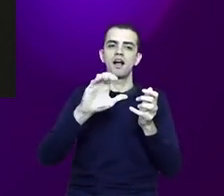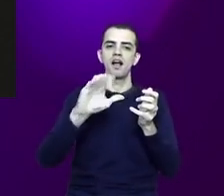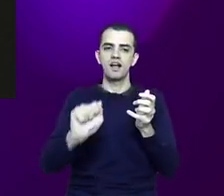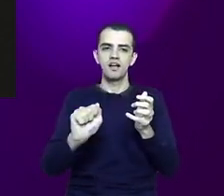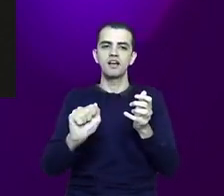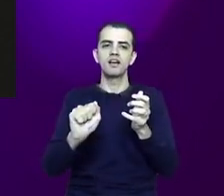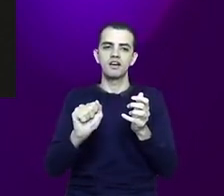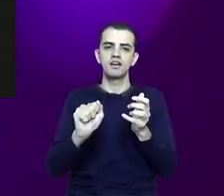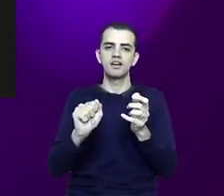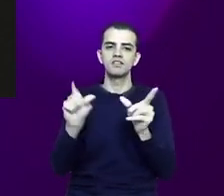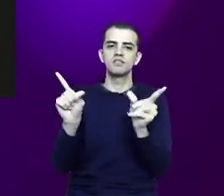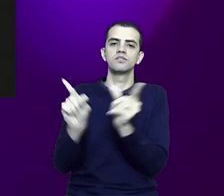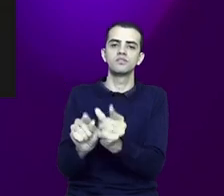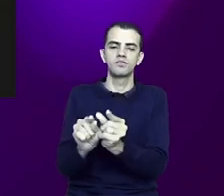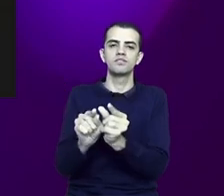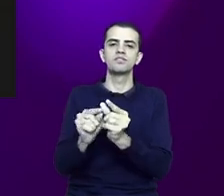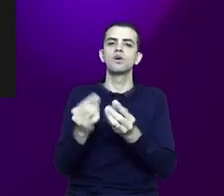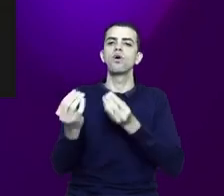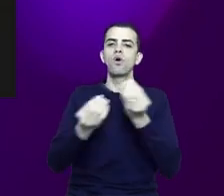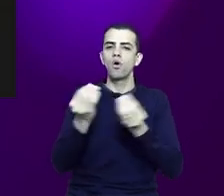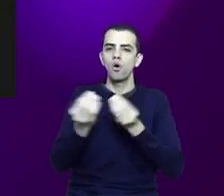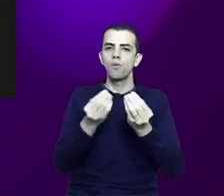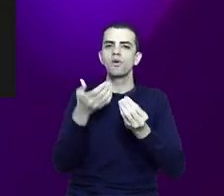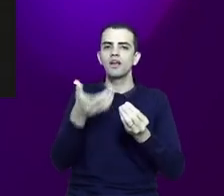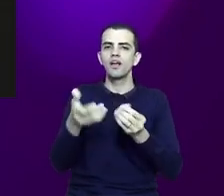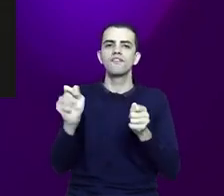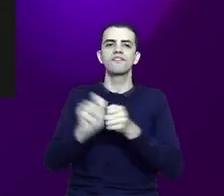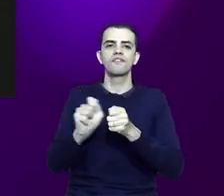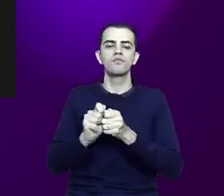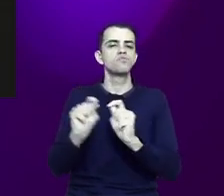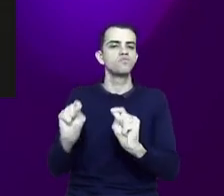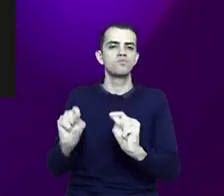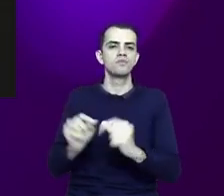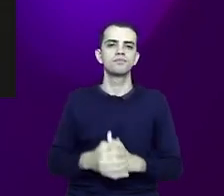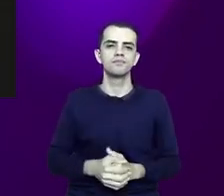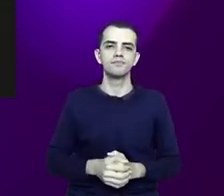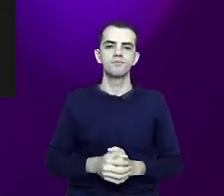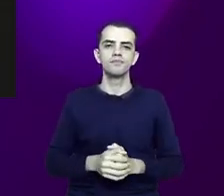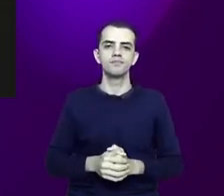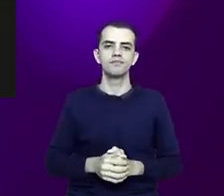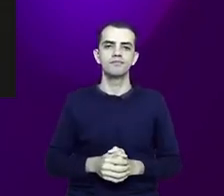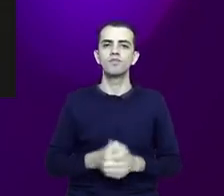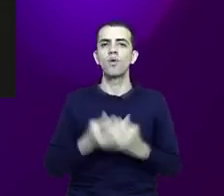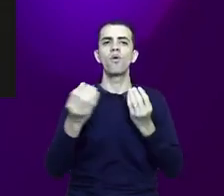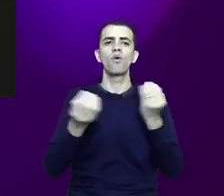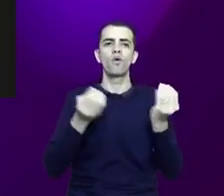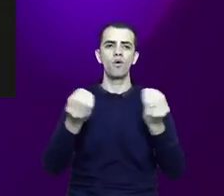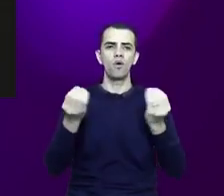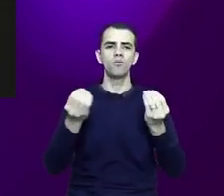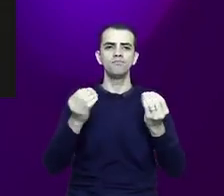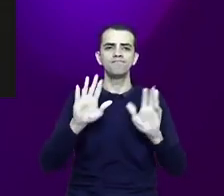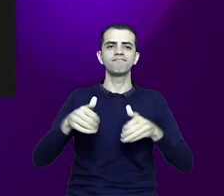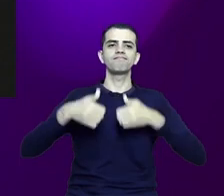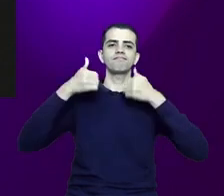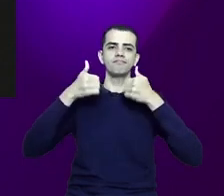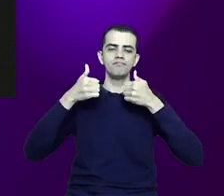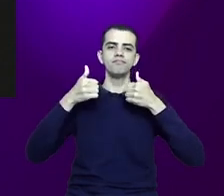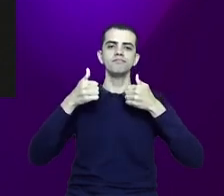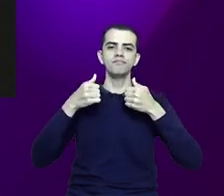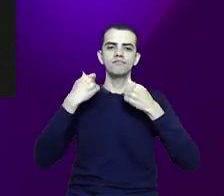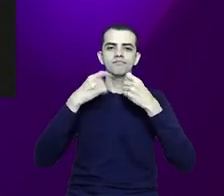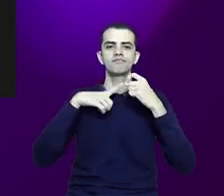que a gente pretende fazer. Como fazer isso de uma forma um pouco melhor, aí com